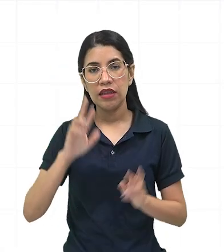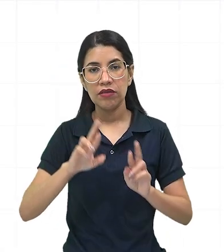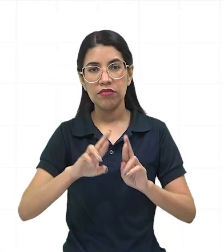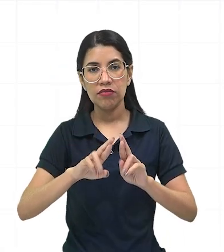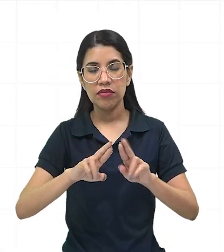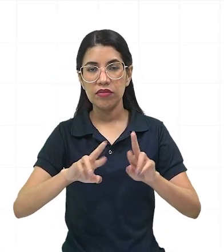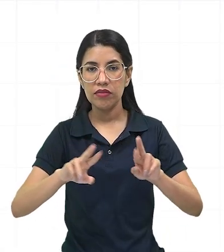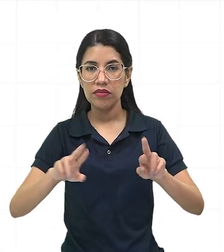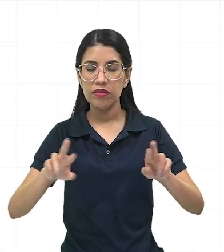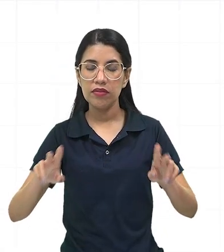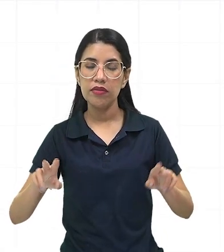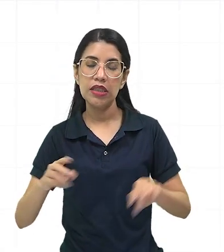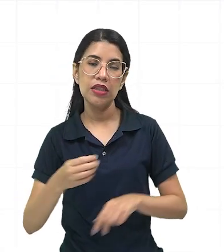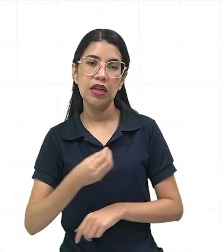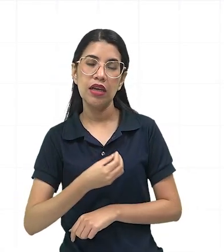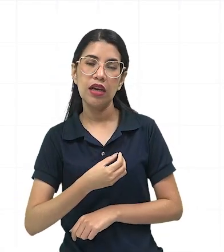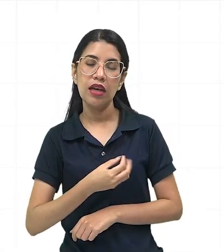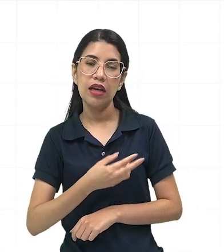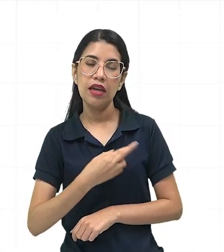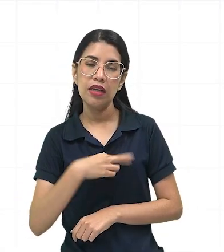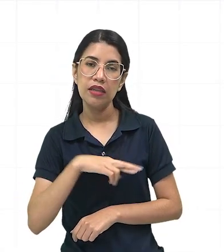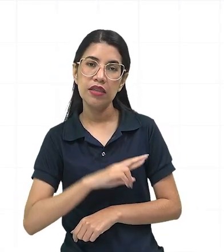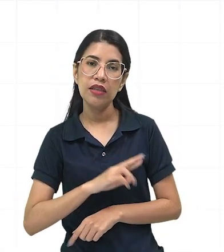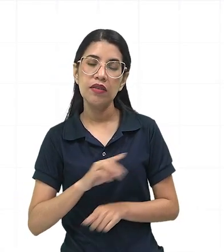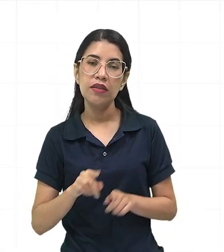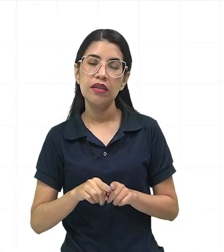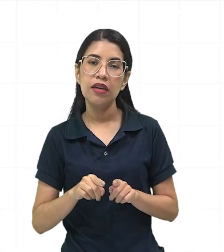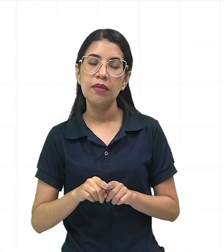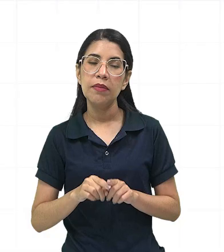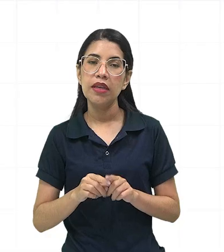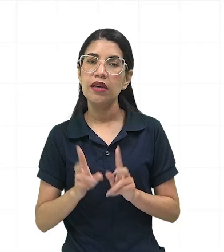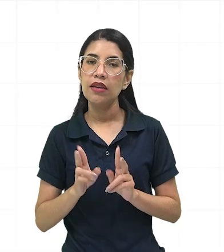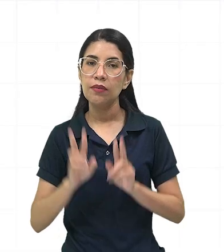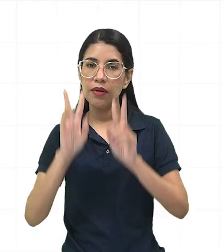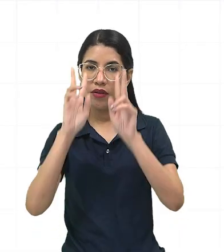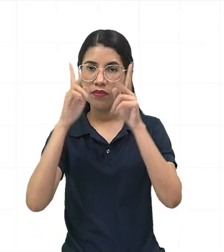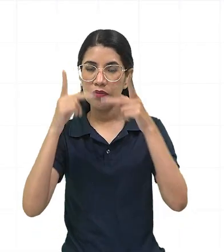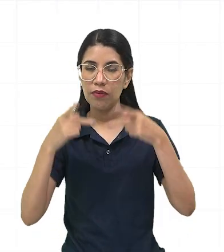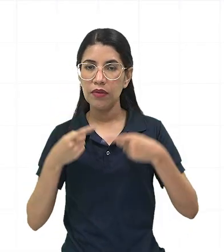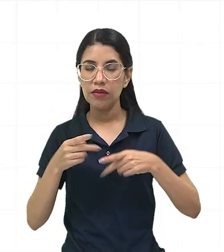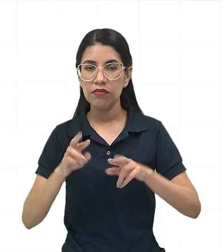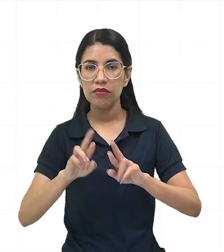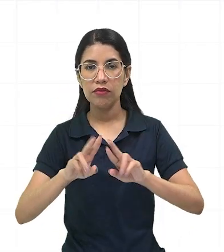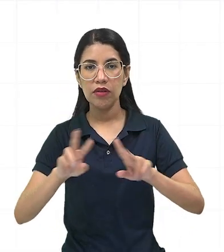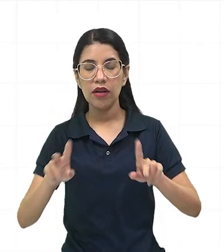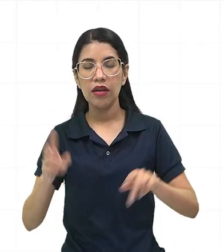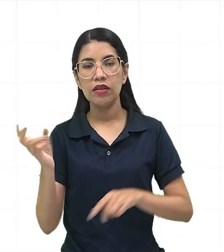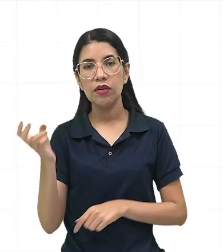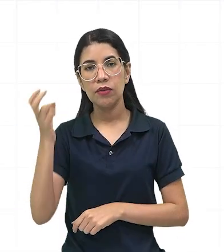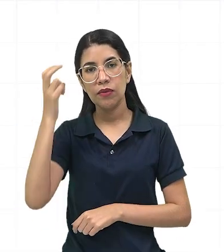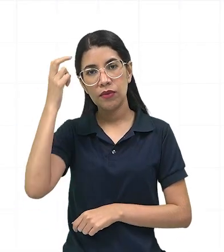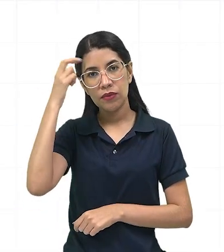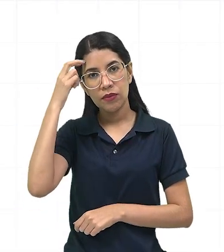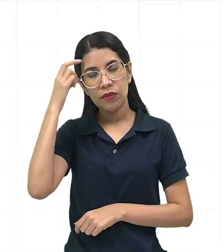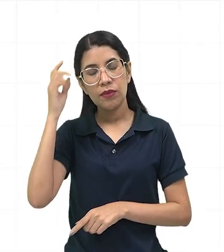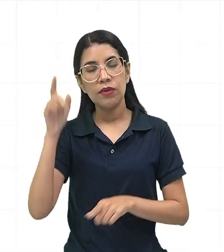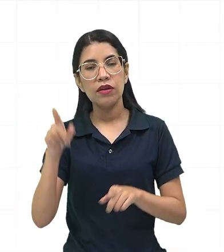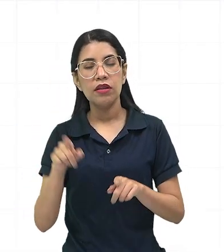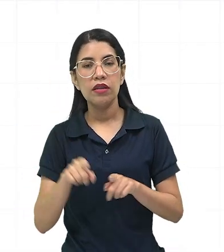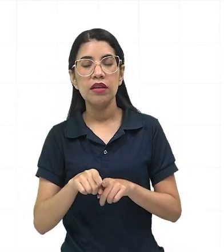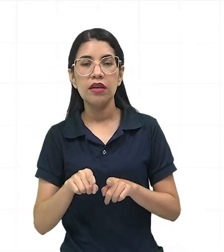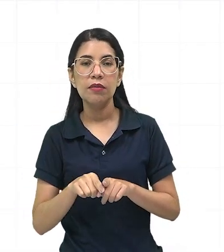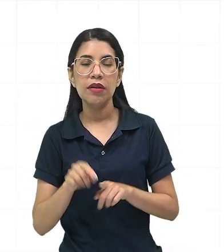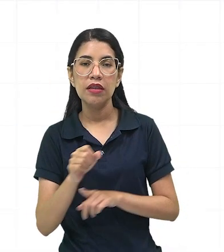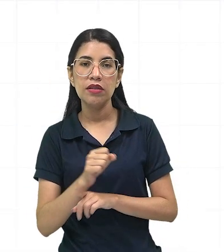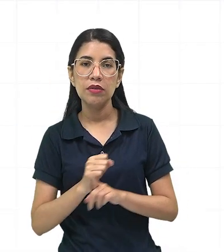diversidade religiosa é pensar também na diversidade humana, na diversidade cultural, na diversidade que